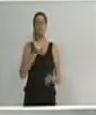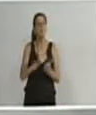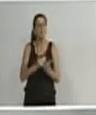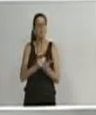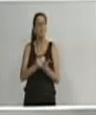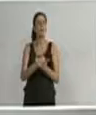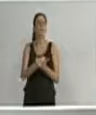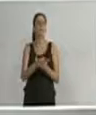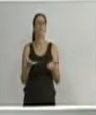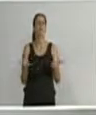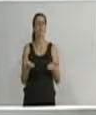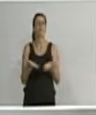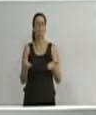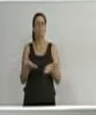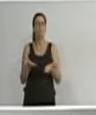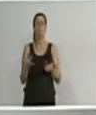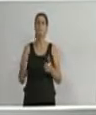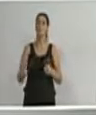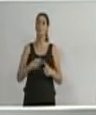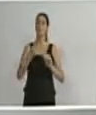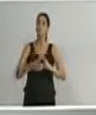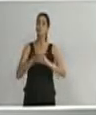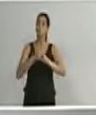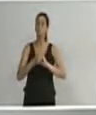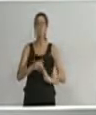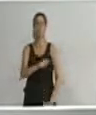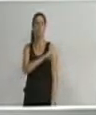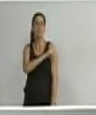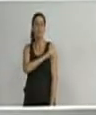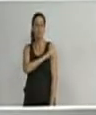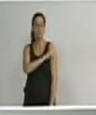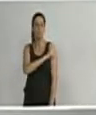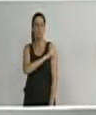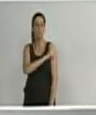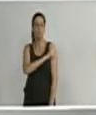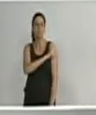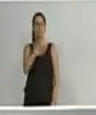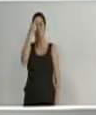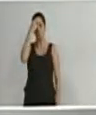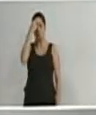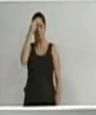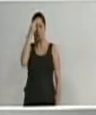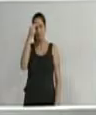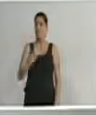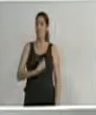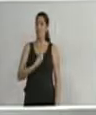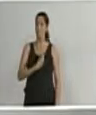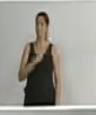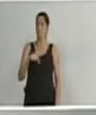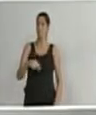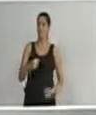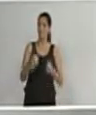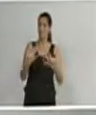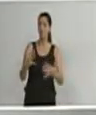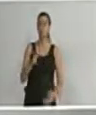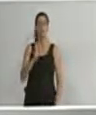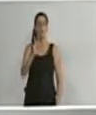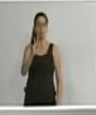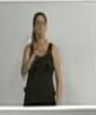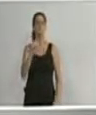inicialmente também cumprimentar aqui os acadêmicos também que estão entre nós, os futuros